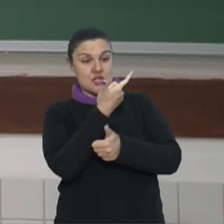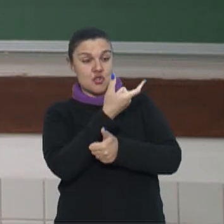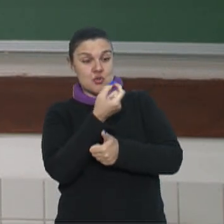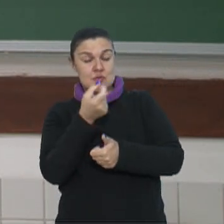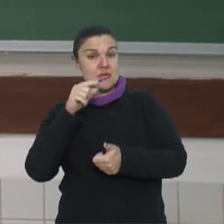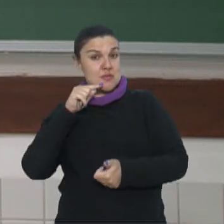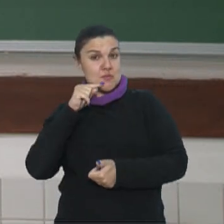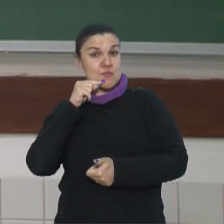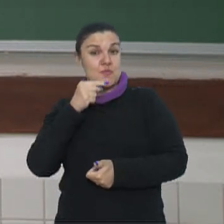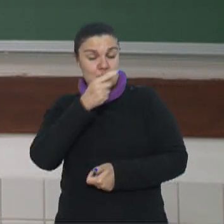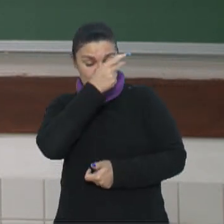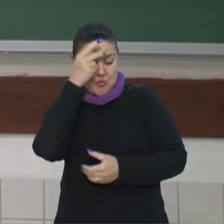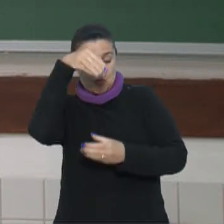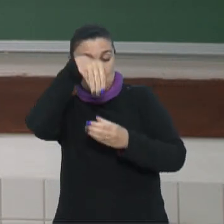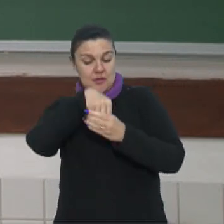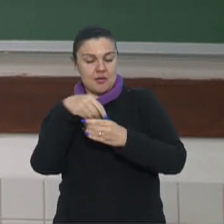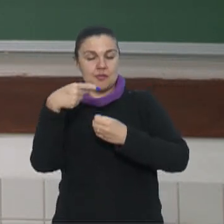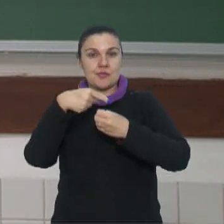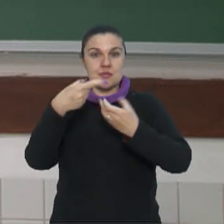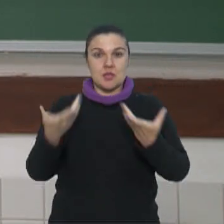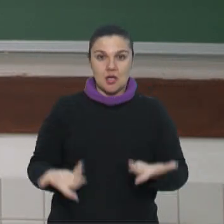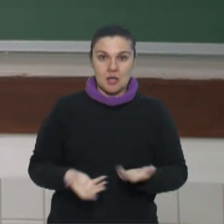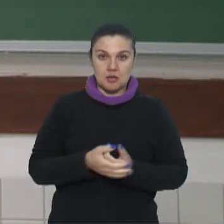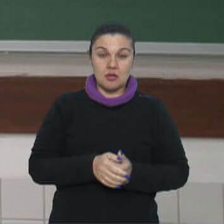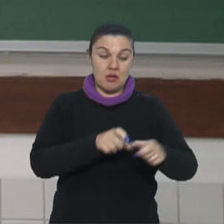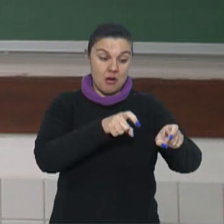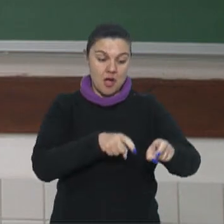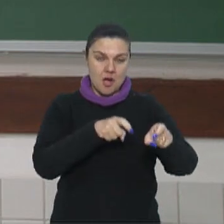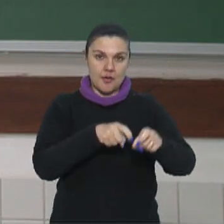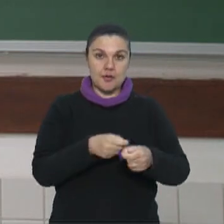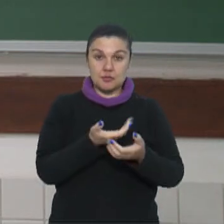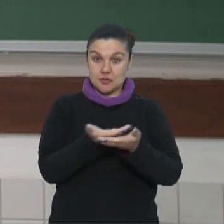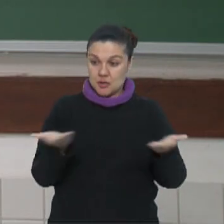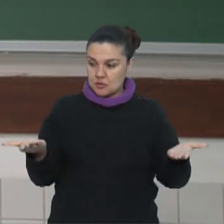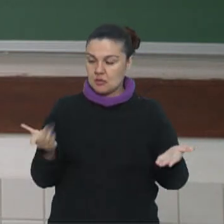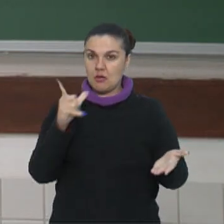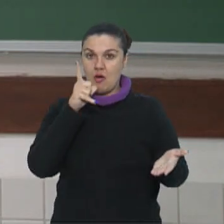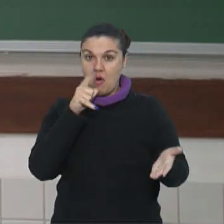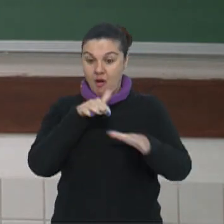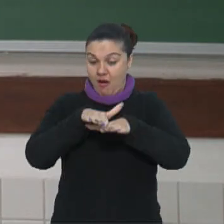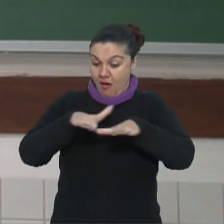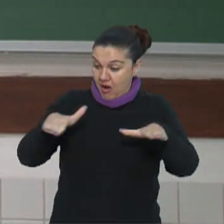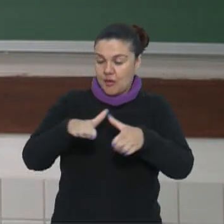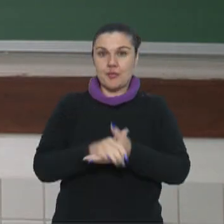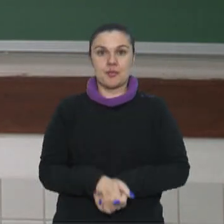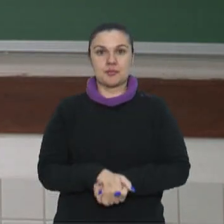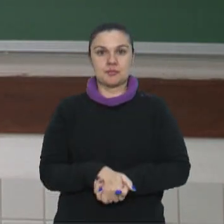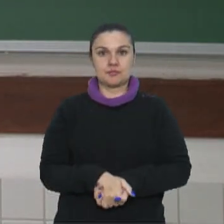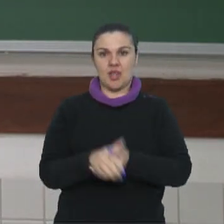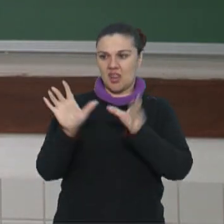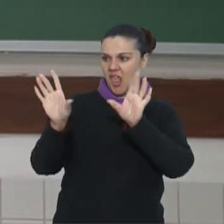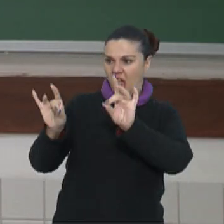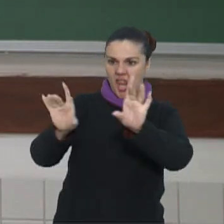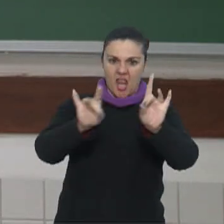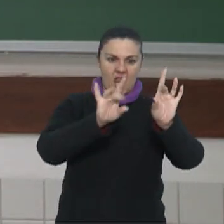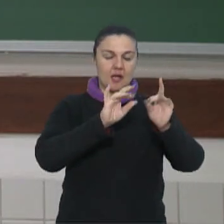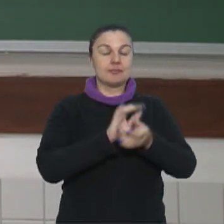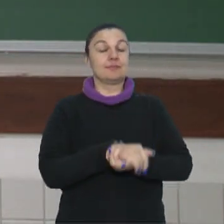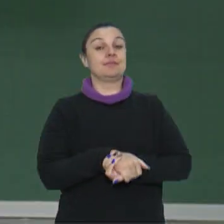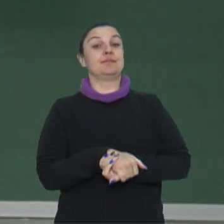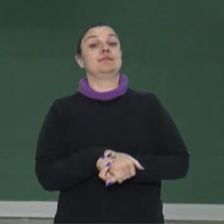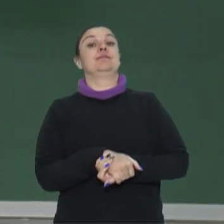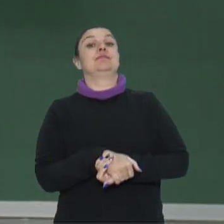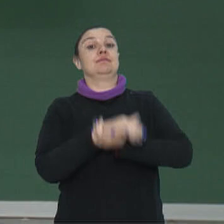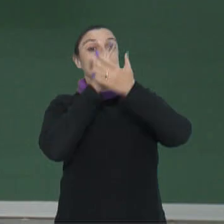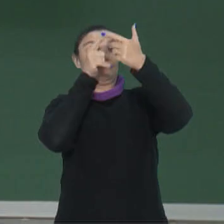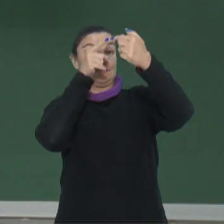da cidade? Como que você vai fazer a alimentação com a agricultura nessa região extremamente úmida, pantanosa? Aí vem